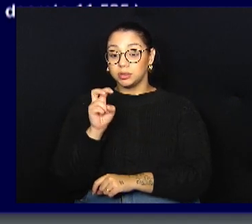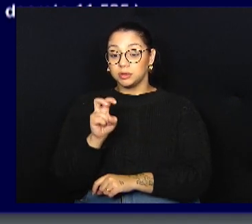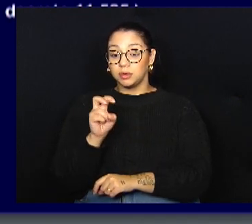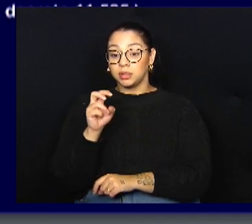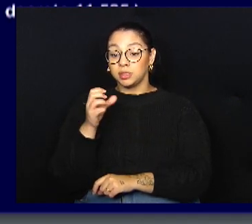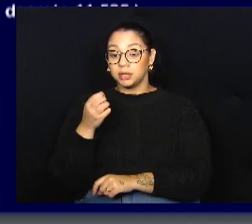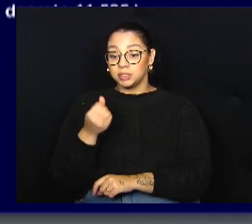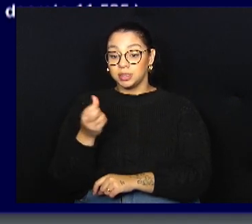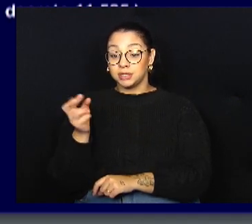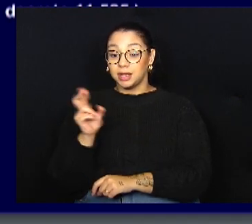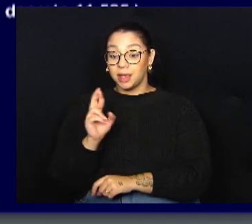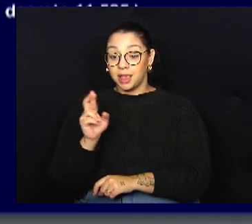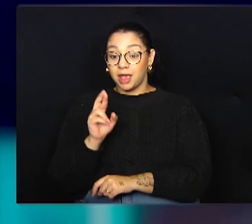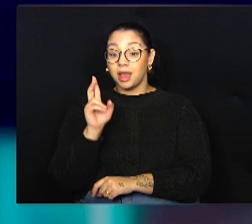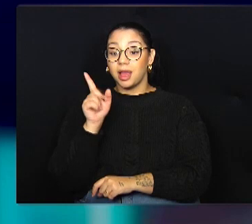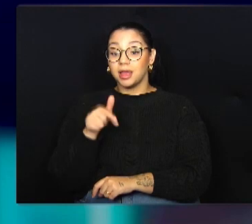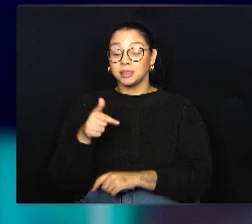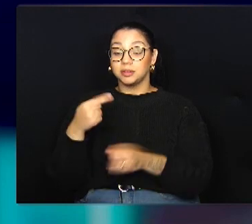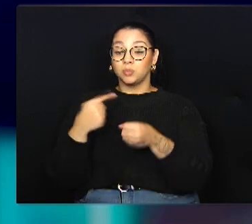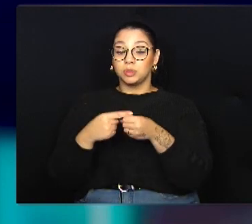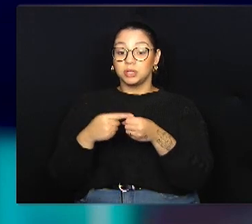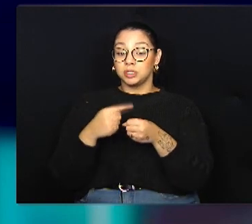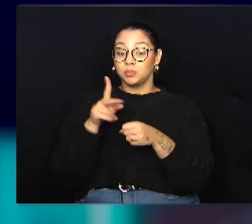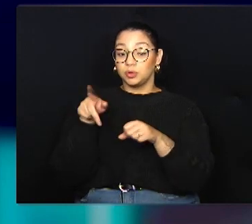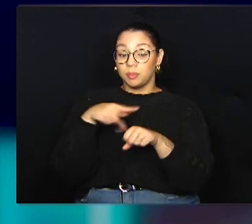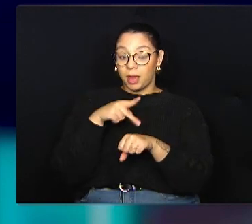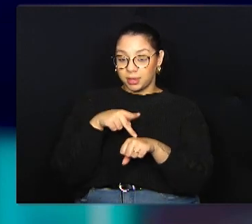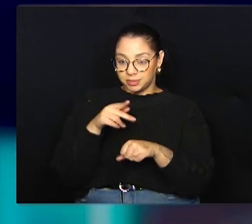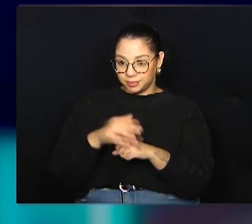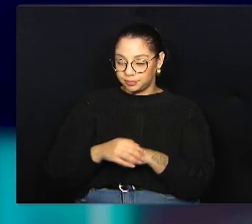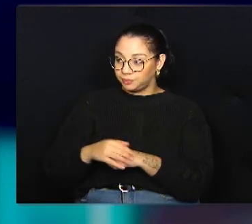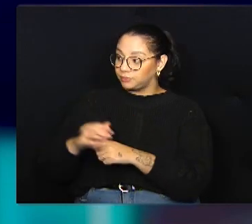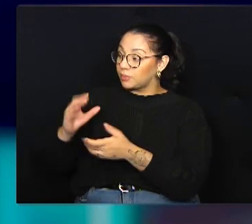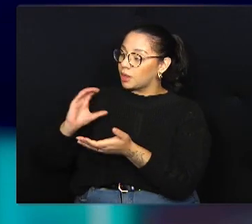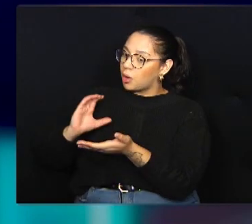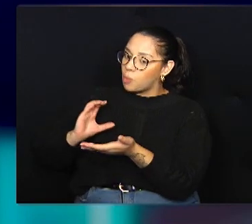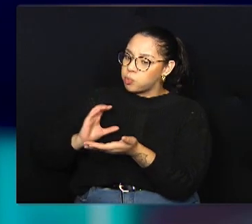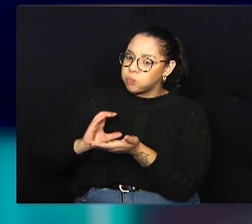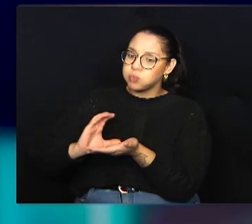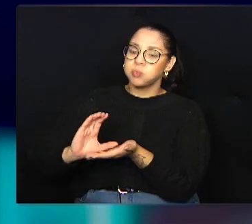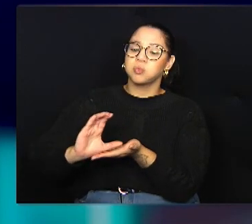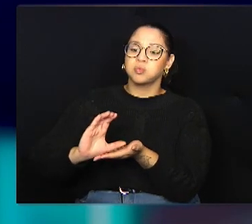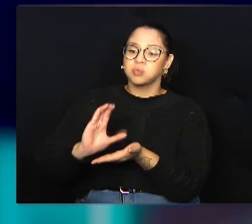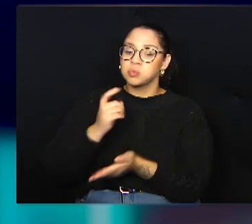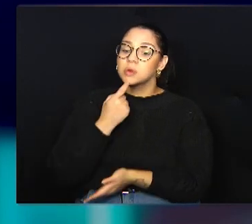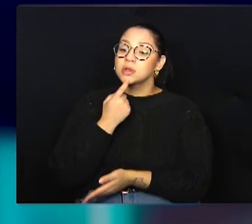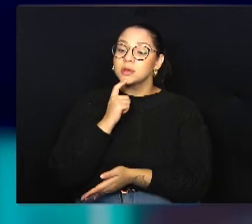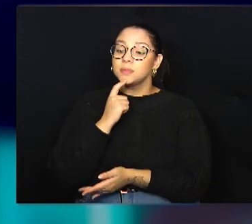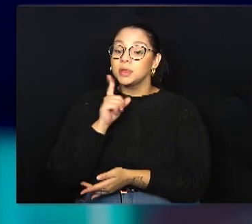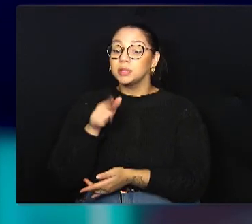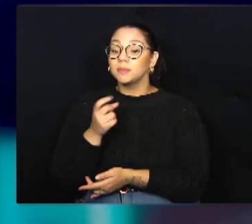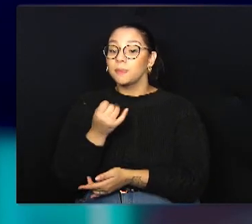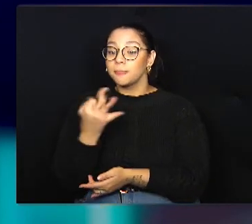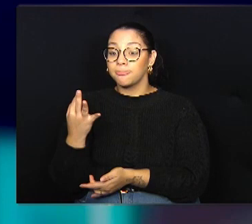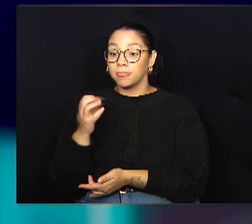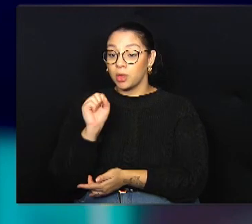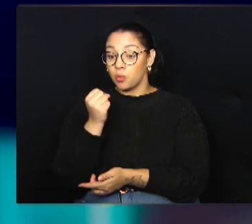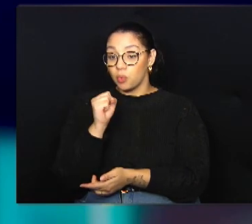3.862.000 para os municípios do país. O montante total que Campinas vai receber é R$